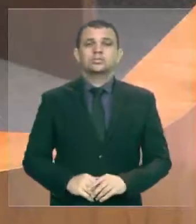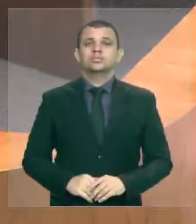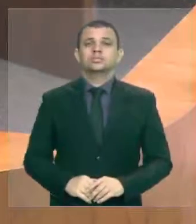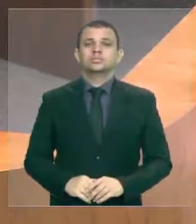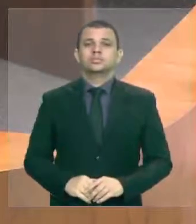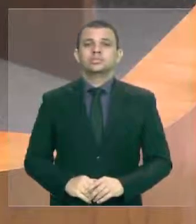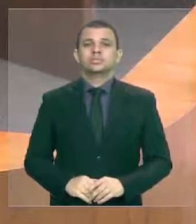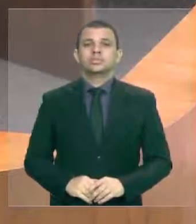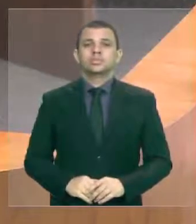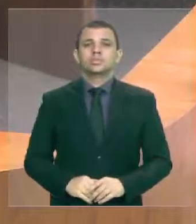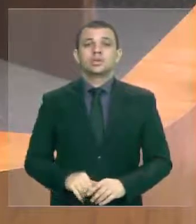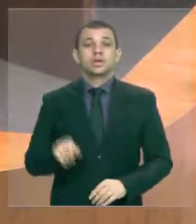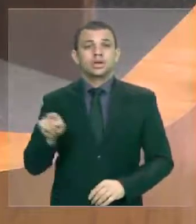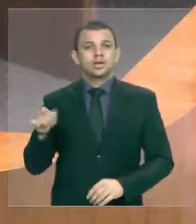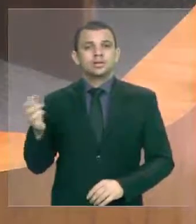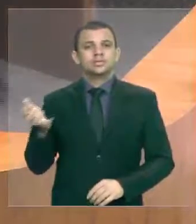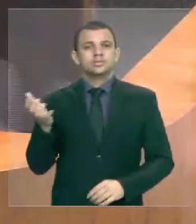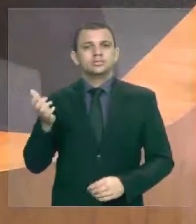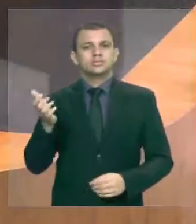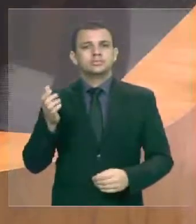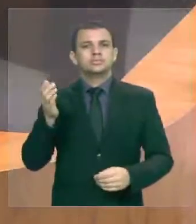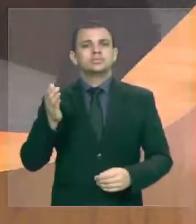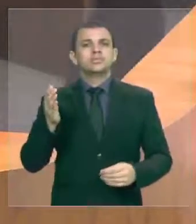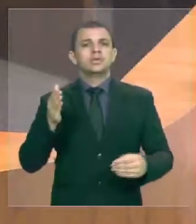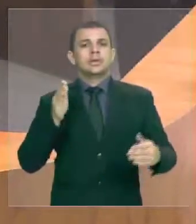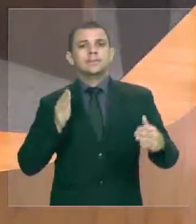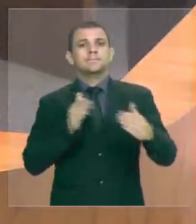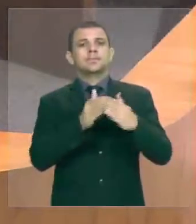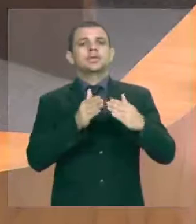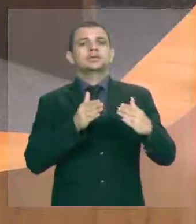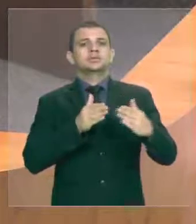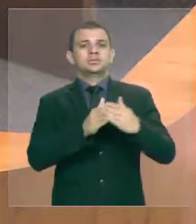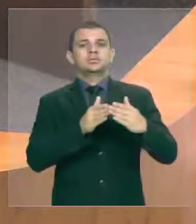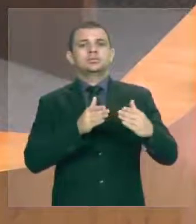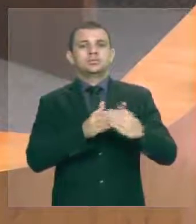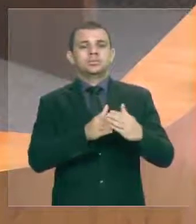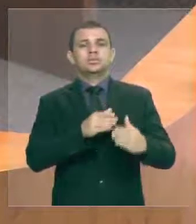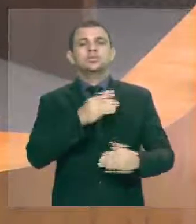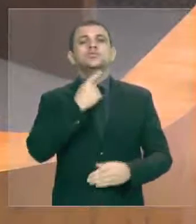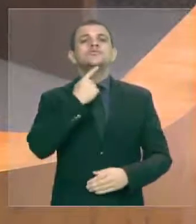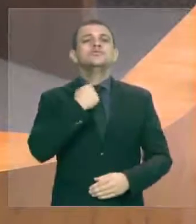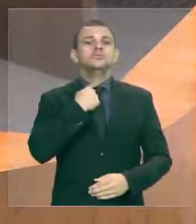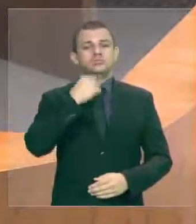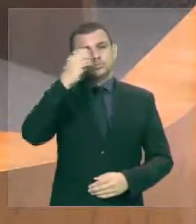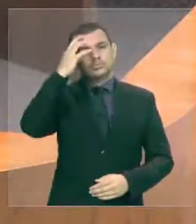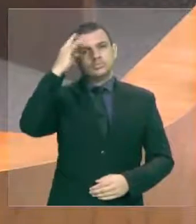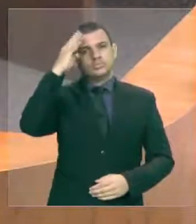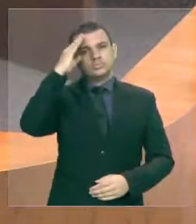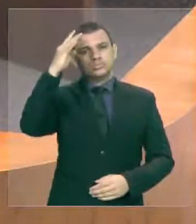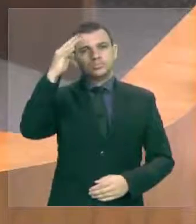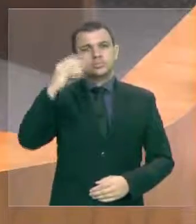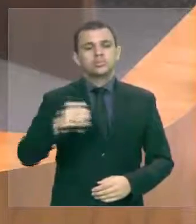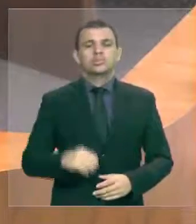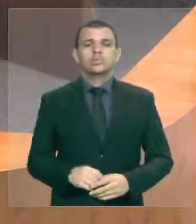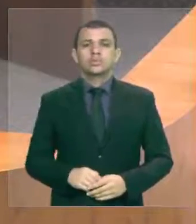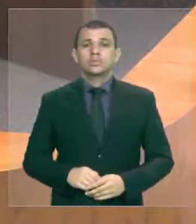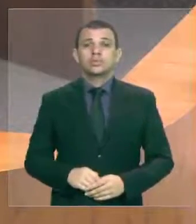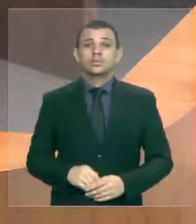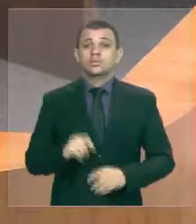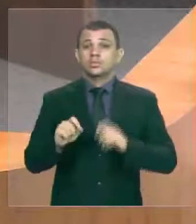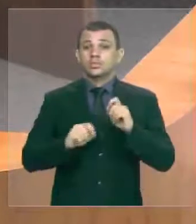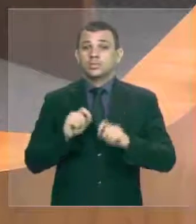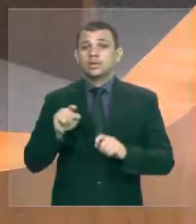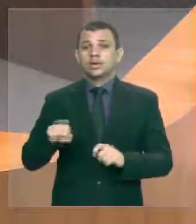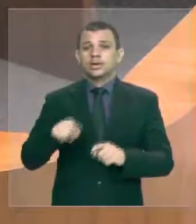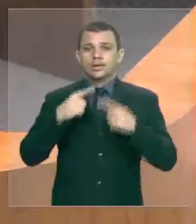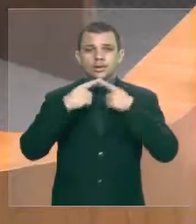Para barrar um sonho, uma aspiração, a